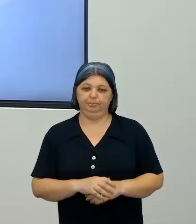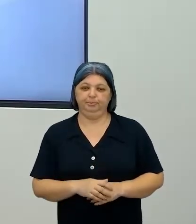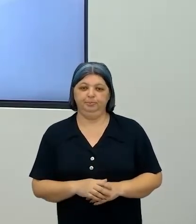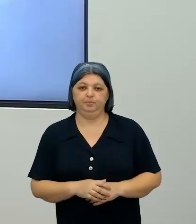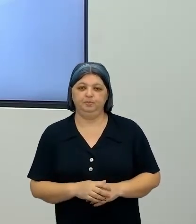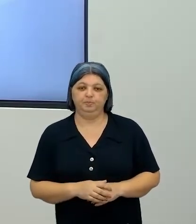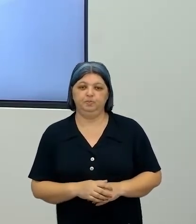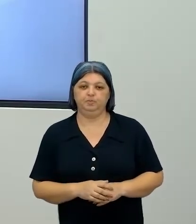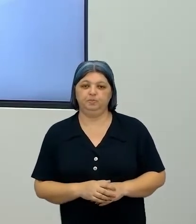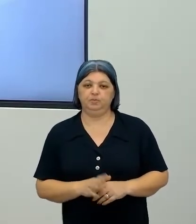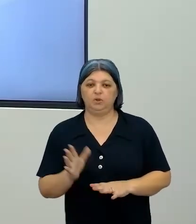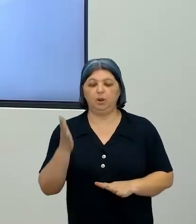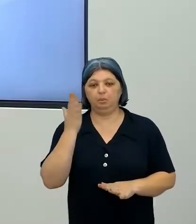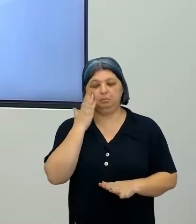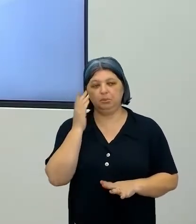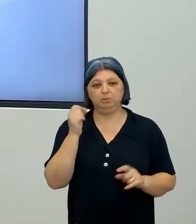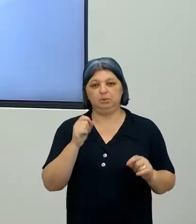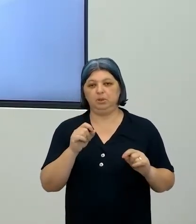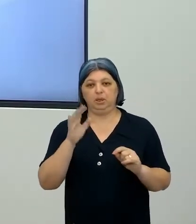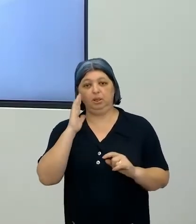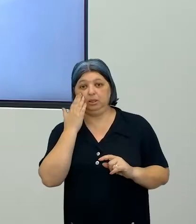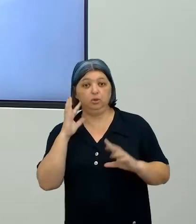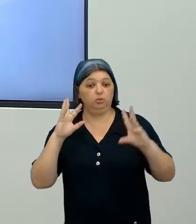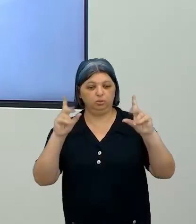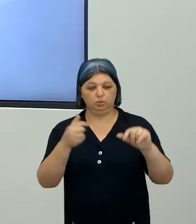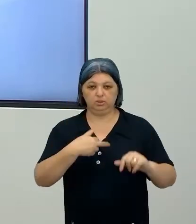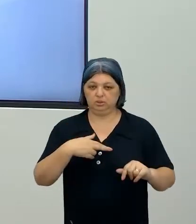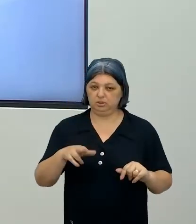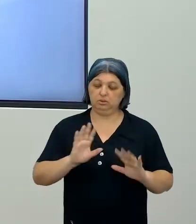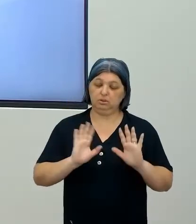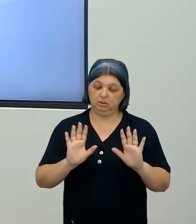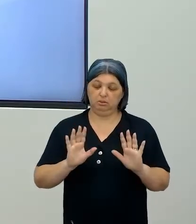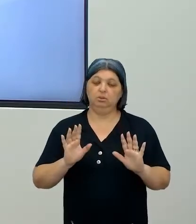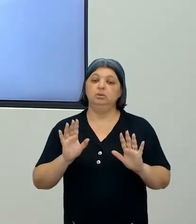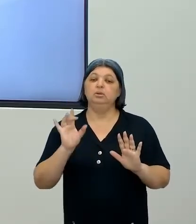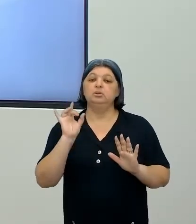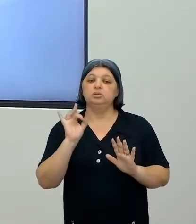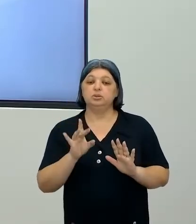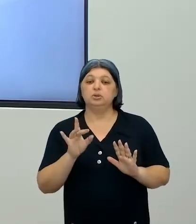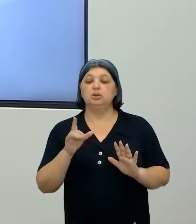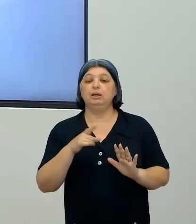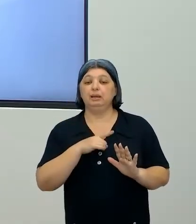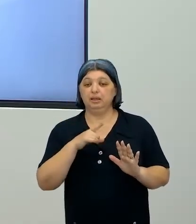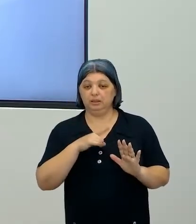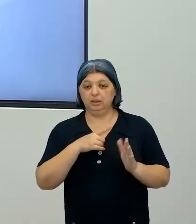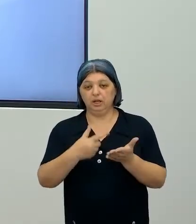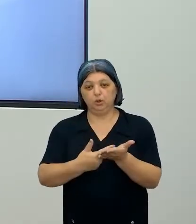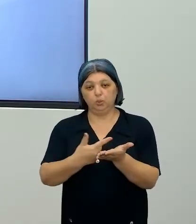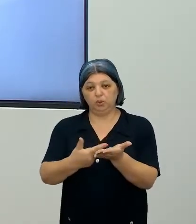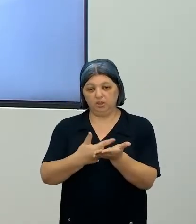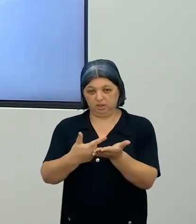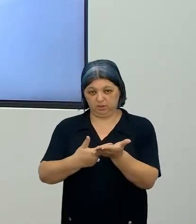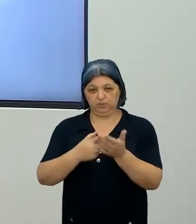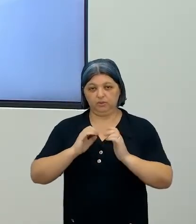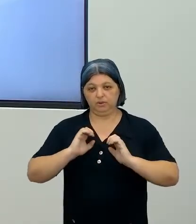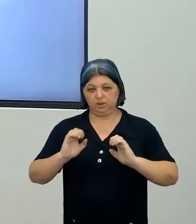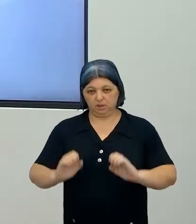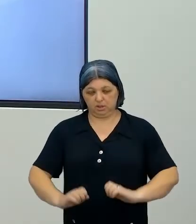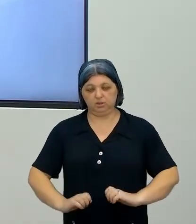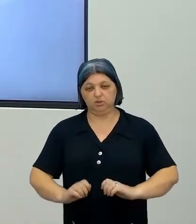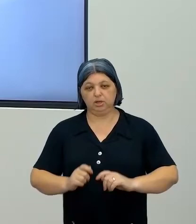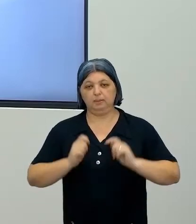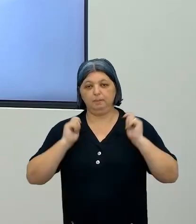fazer aqui o entendido das religiões. Eu só estou falando o que está nesse livro, que é a Ética